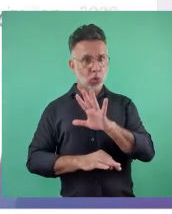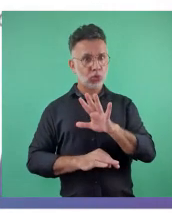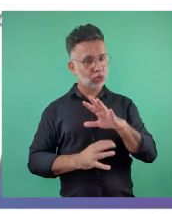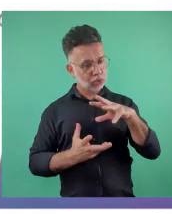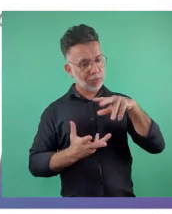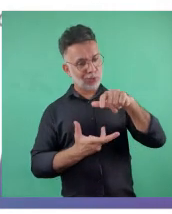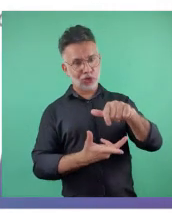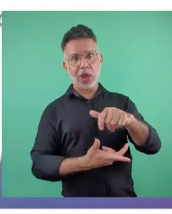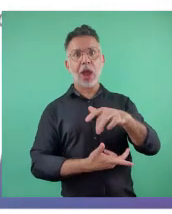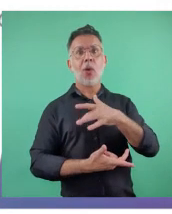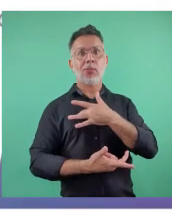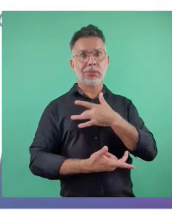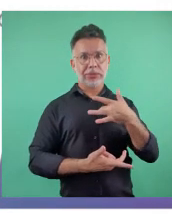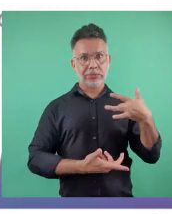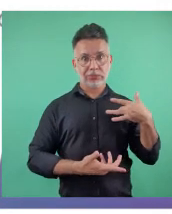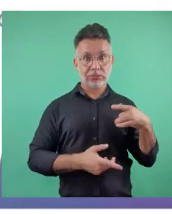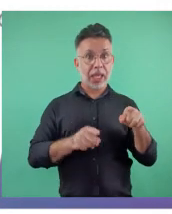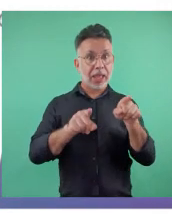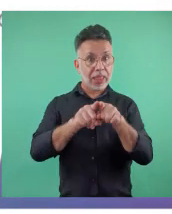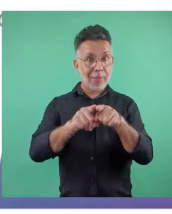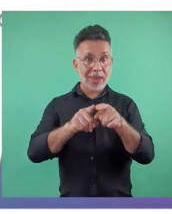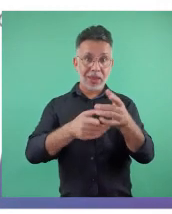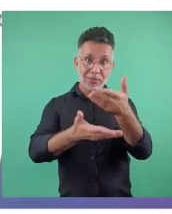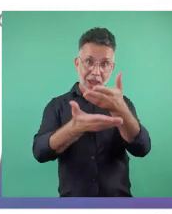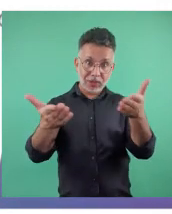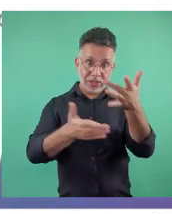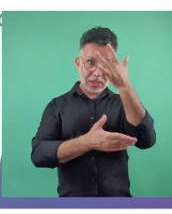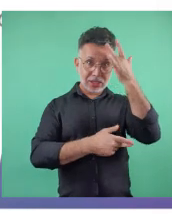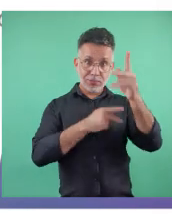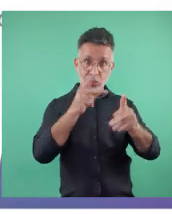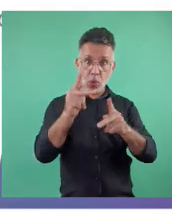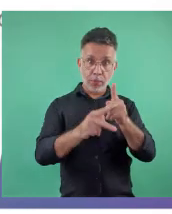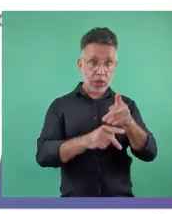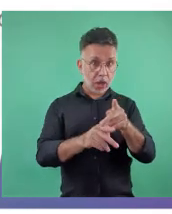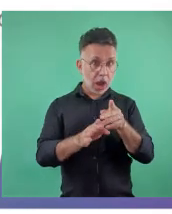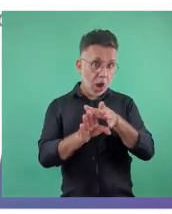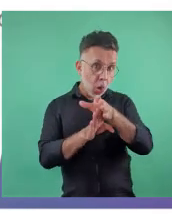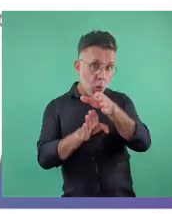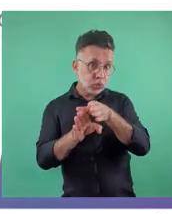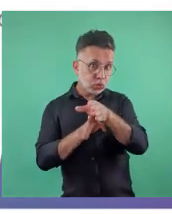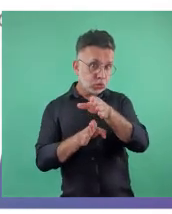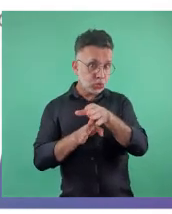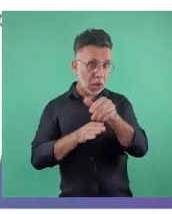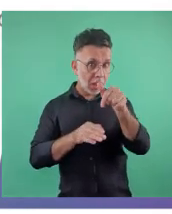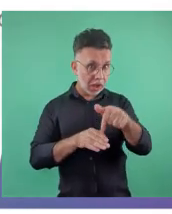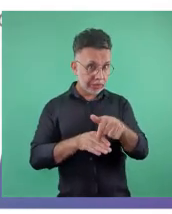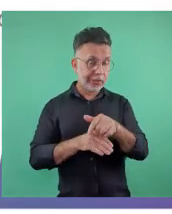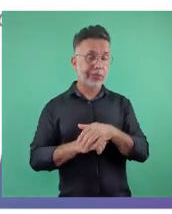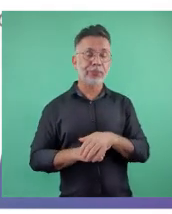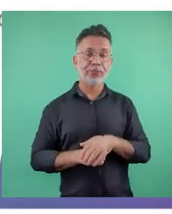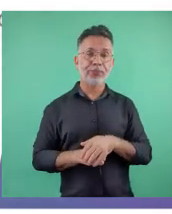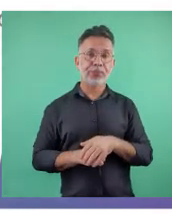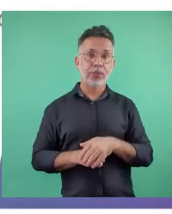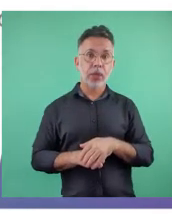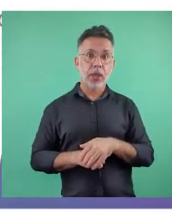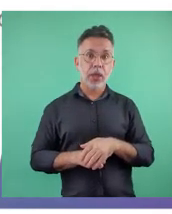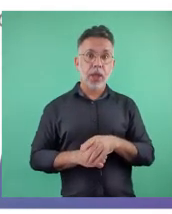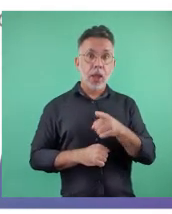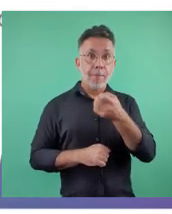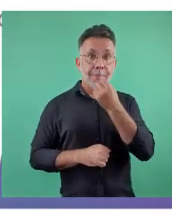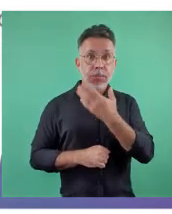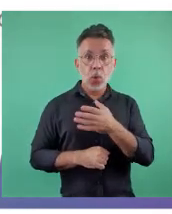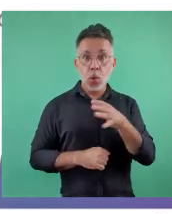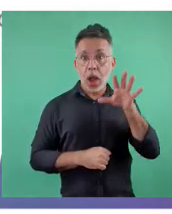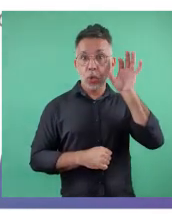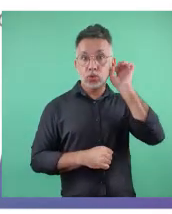mundial. E para o público em geral, aqui vão as recomendações da Organização Mundial de Saúde. Boa